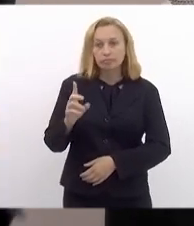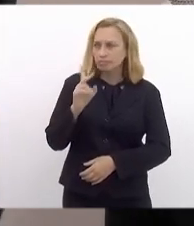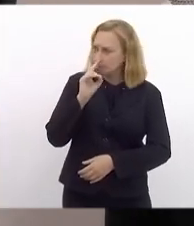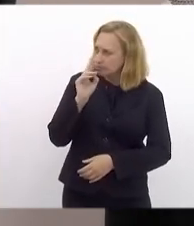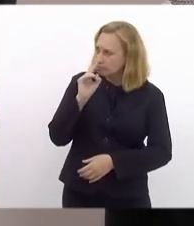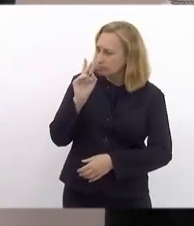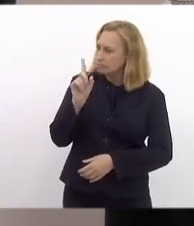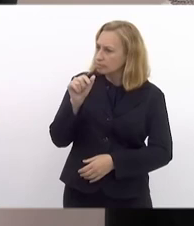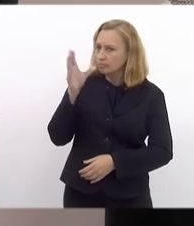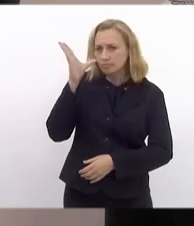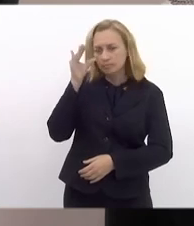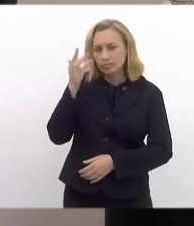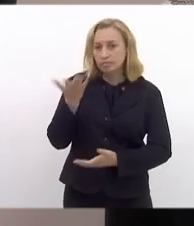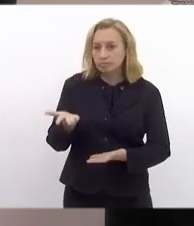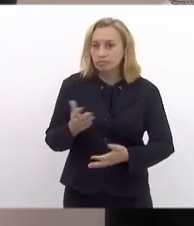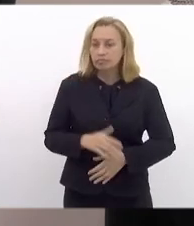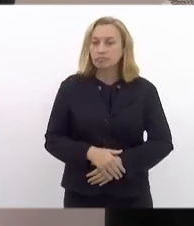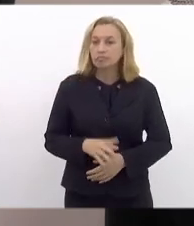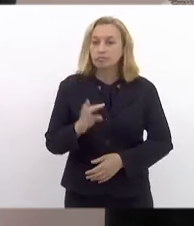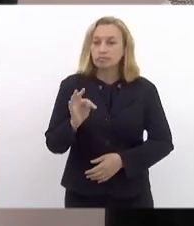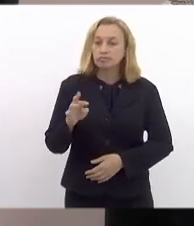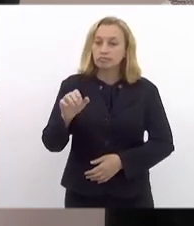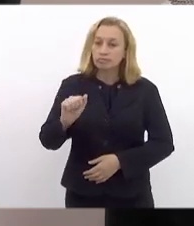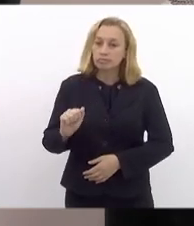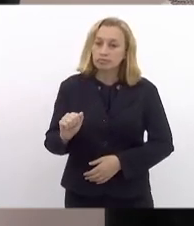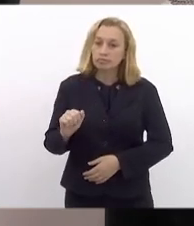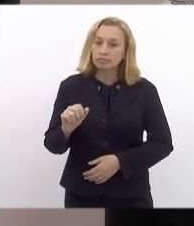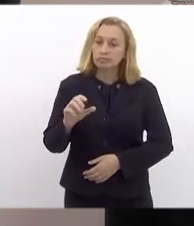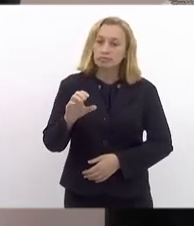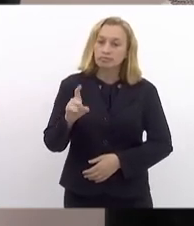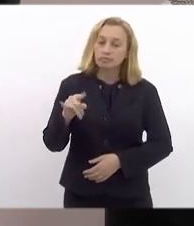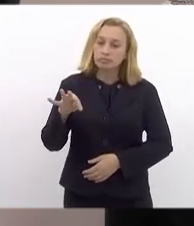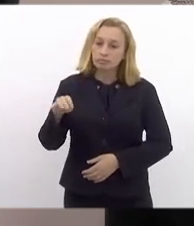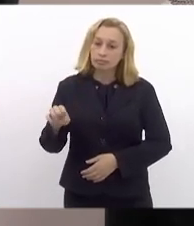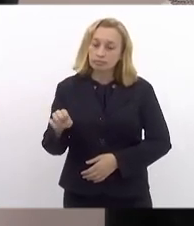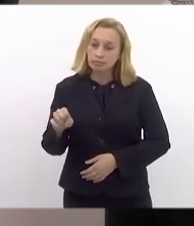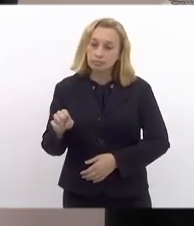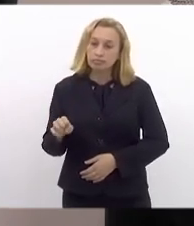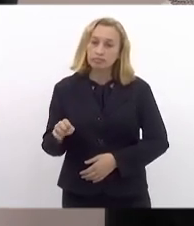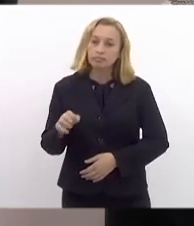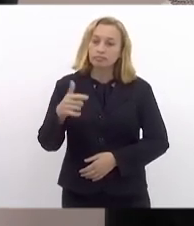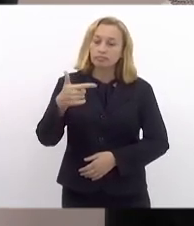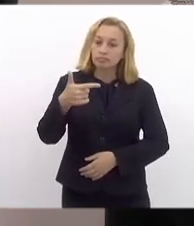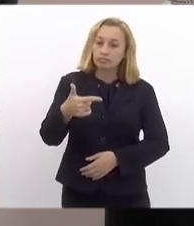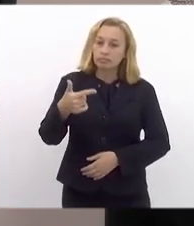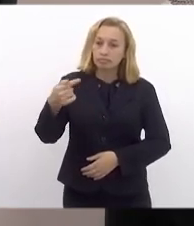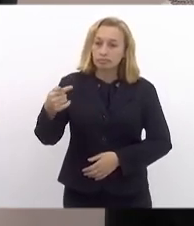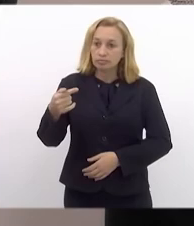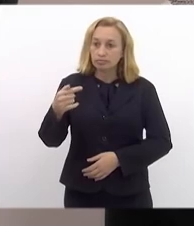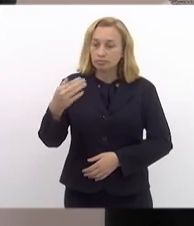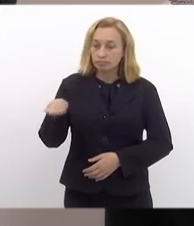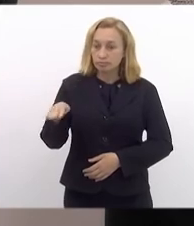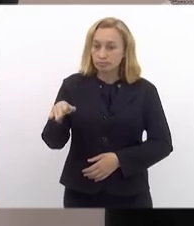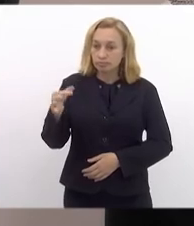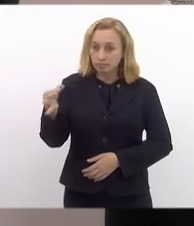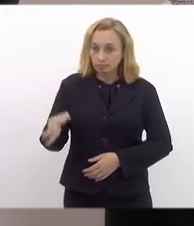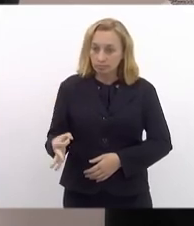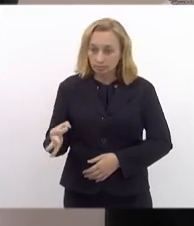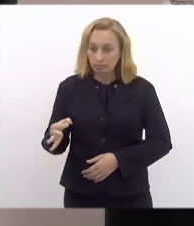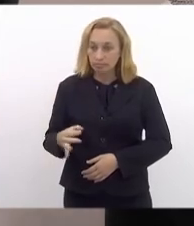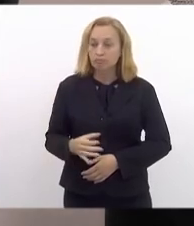muito interessante taxa SELIC de 17,5 por centro capital